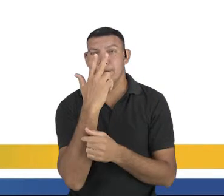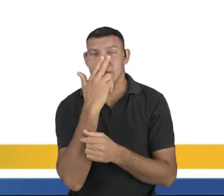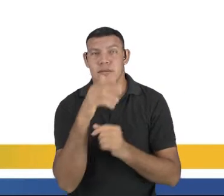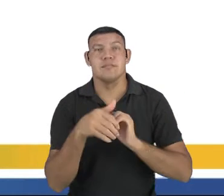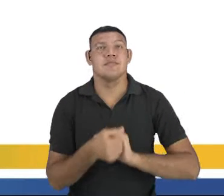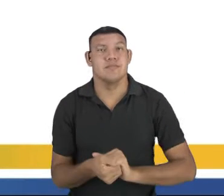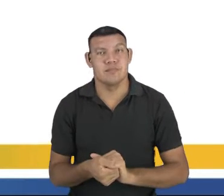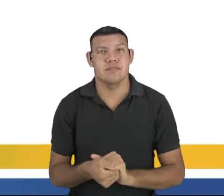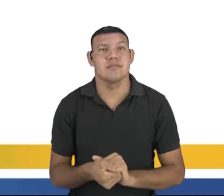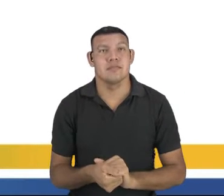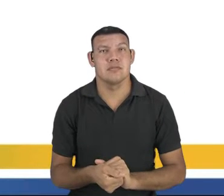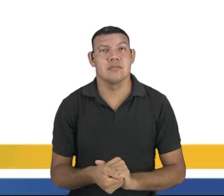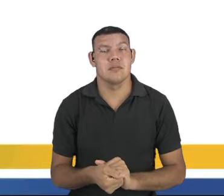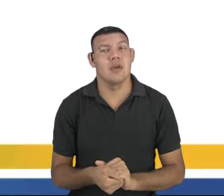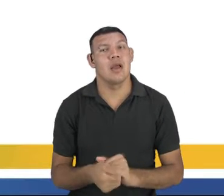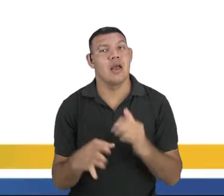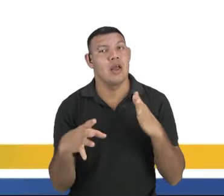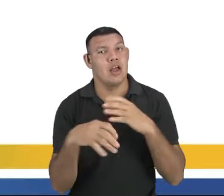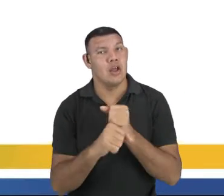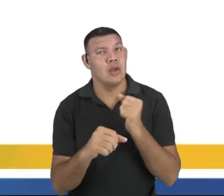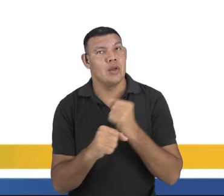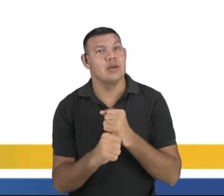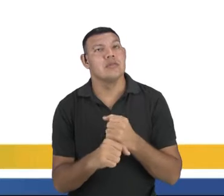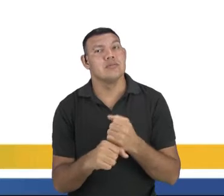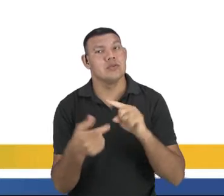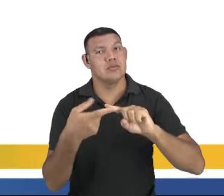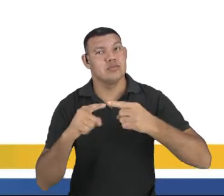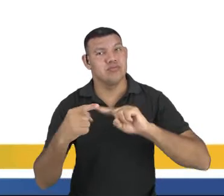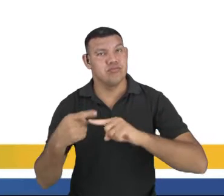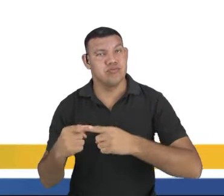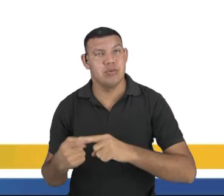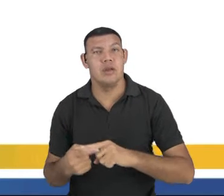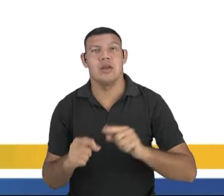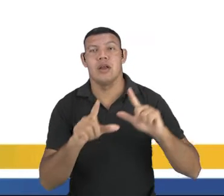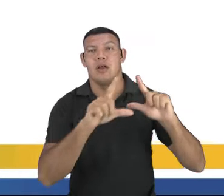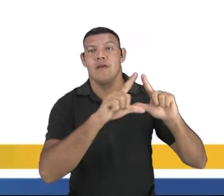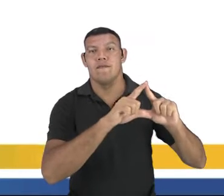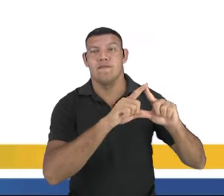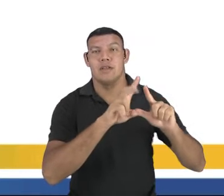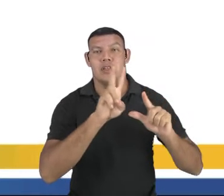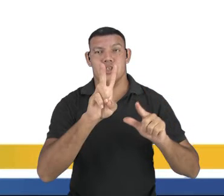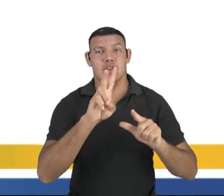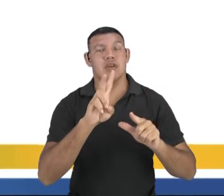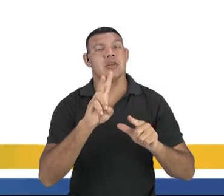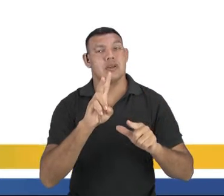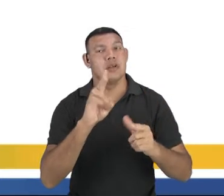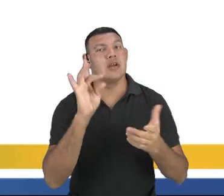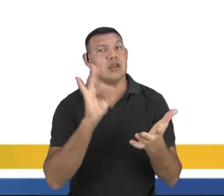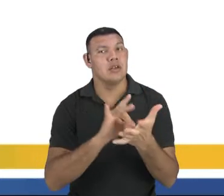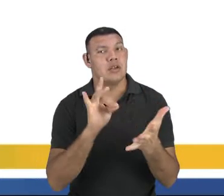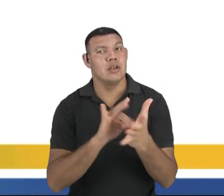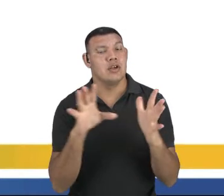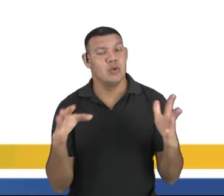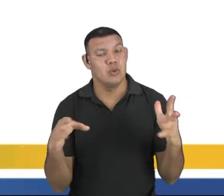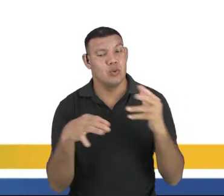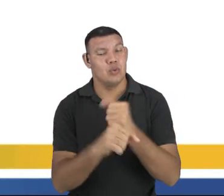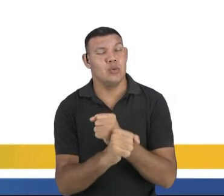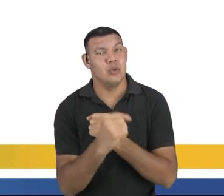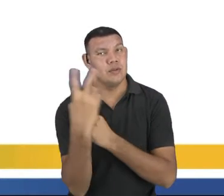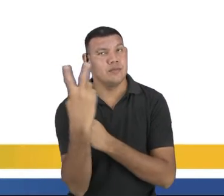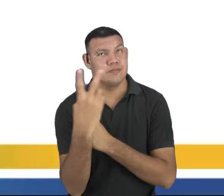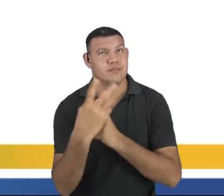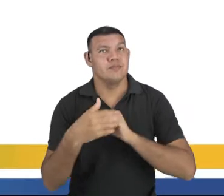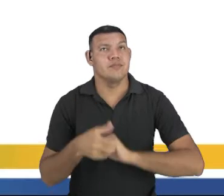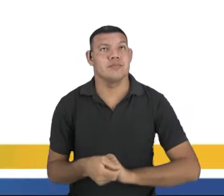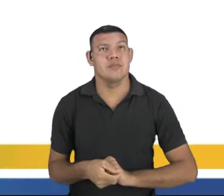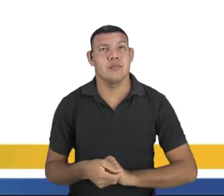dilatação de recipiente, nós calculamos levando em consideração o material, e a dilatação real é a soma dessas duas dilatações. Tá? Então